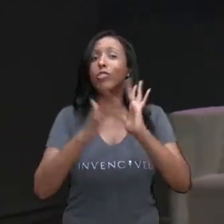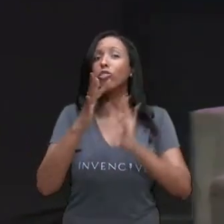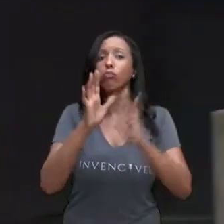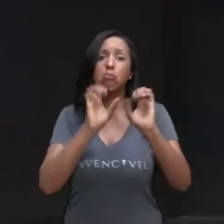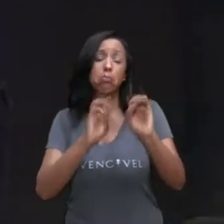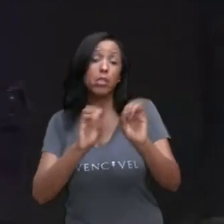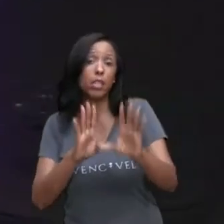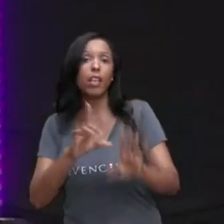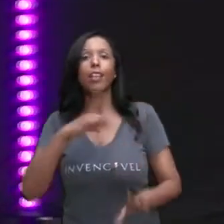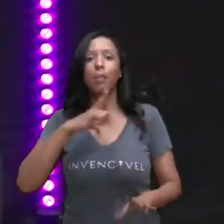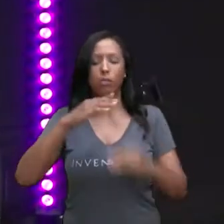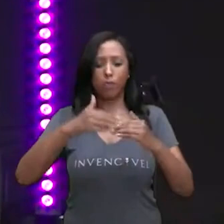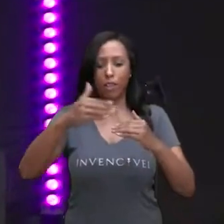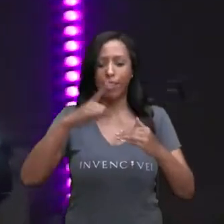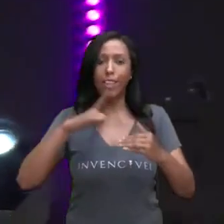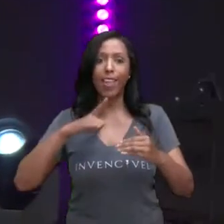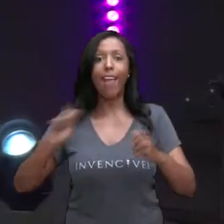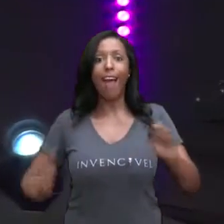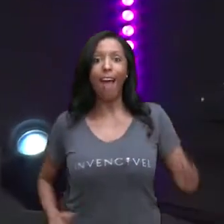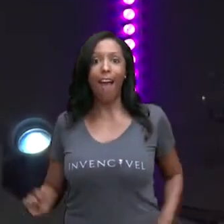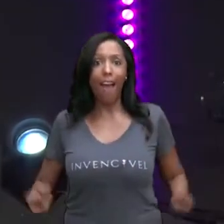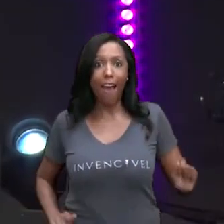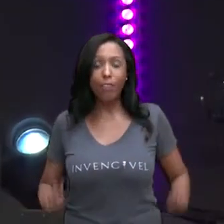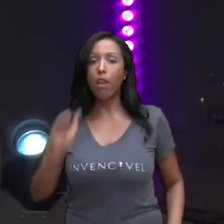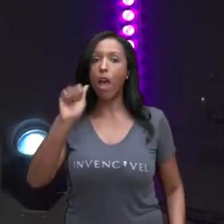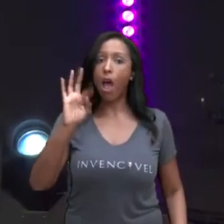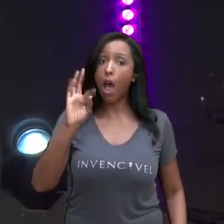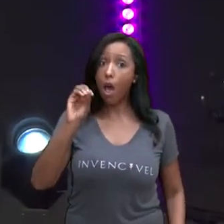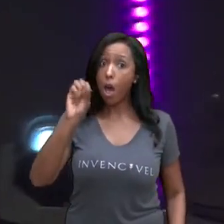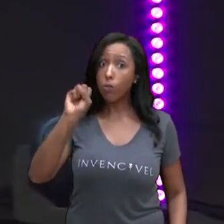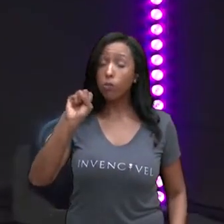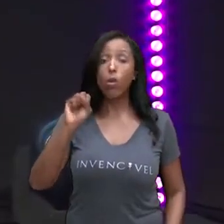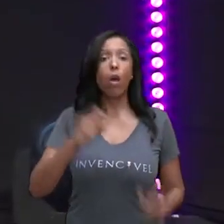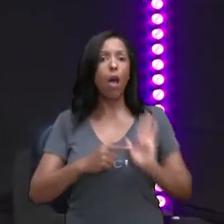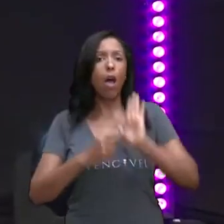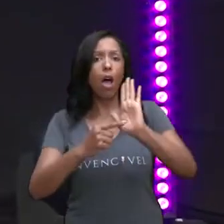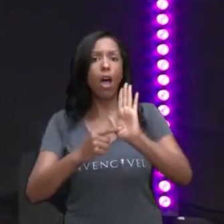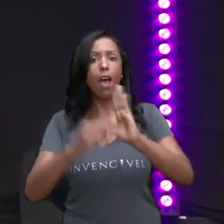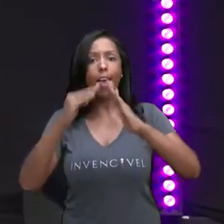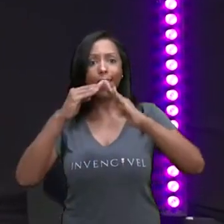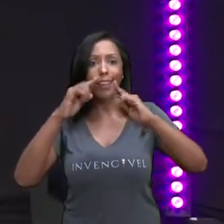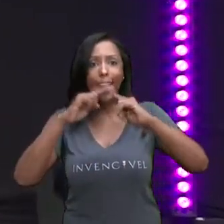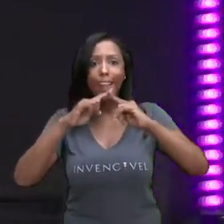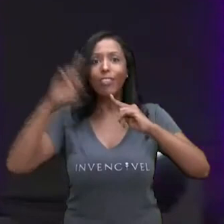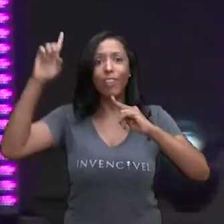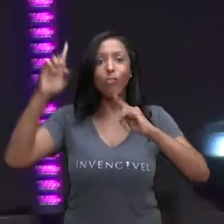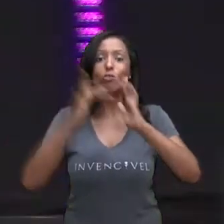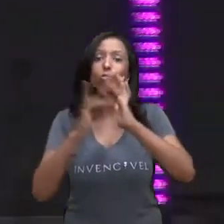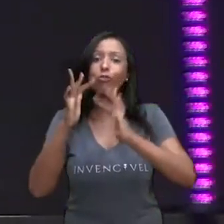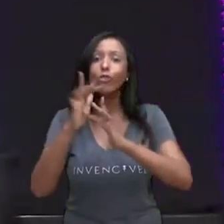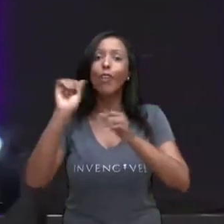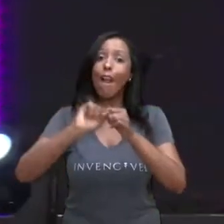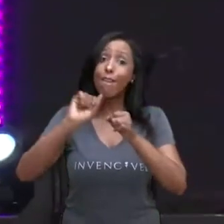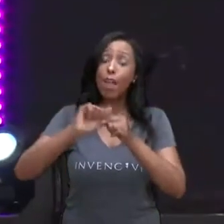Aí o livro de Atos, que é o próximo livro, é a história da igreja que Jesus fundou. Só que aí os apóstolos